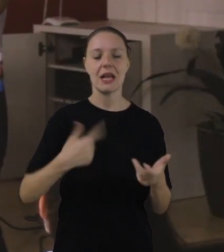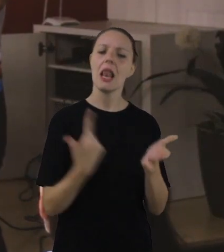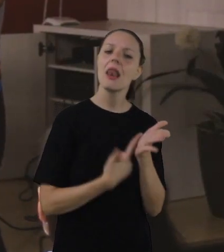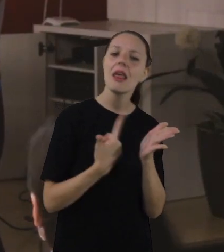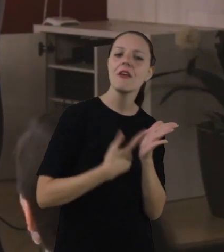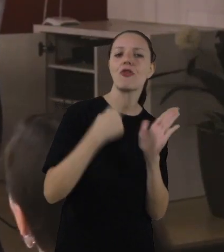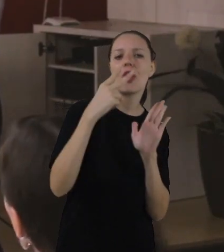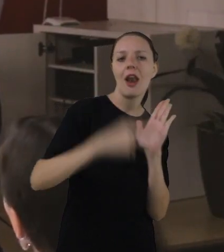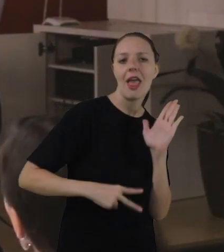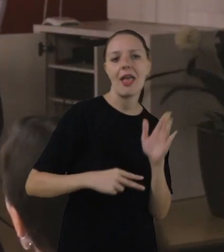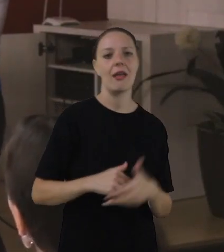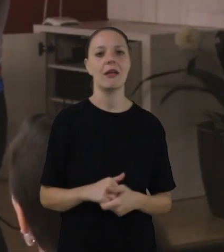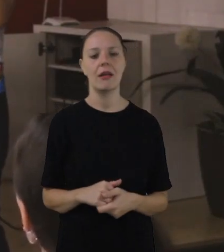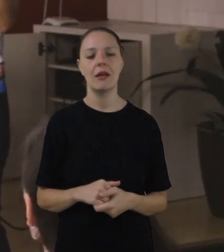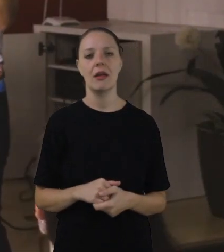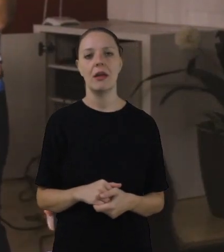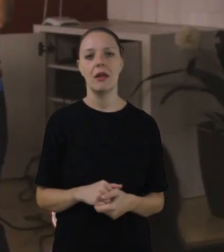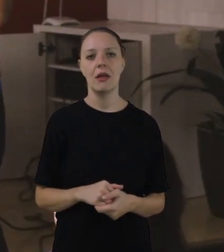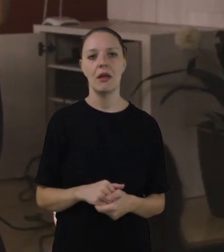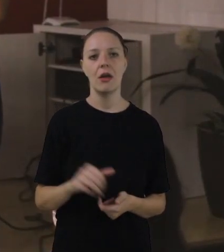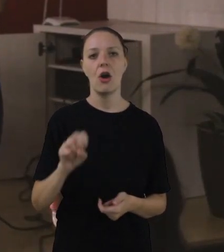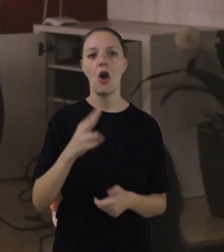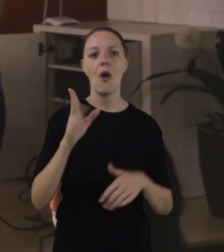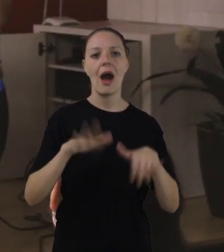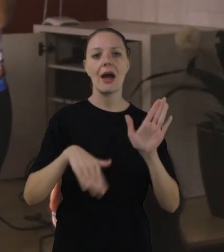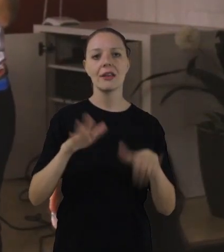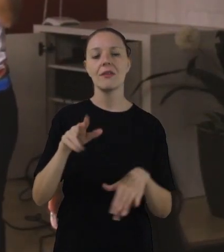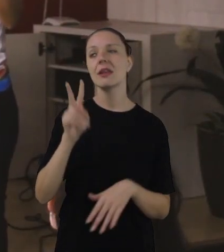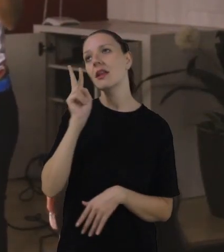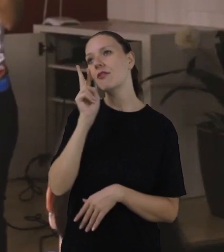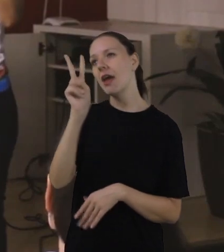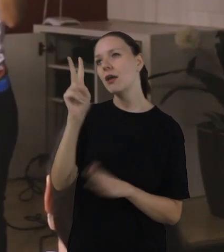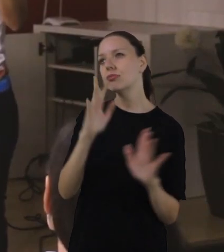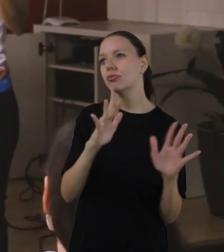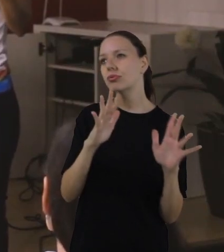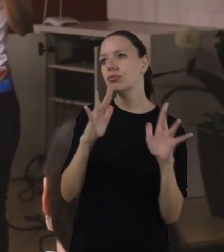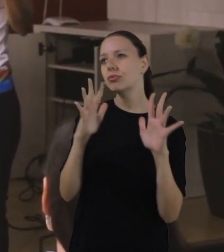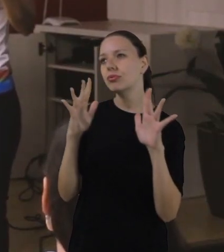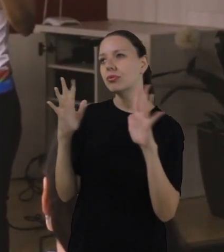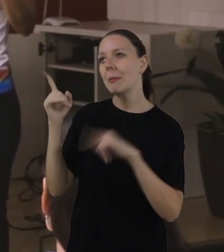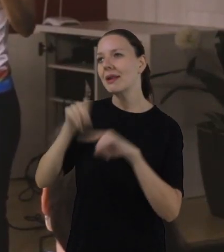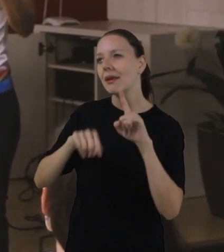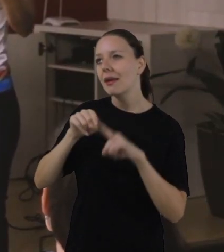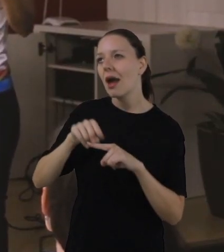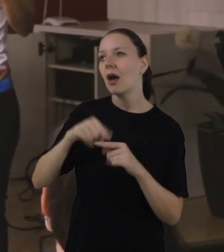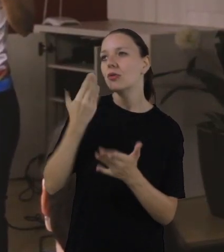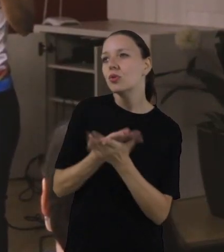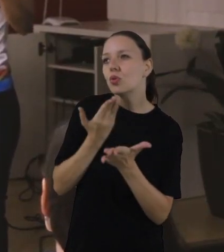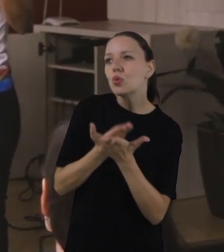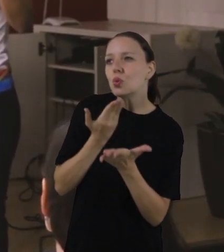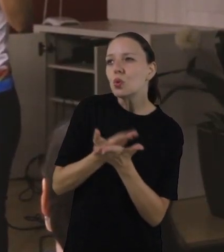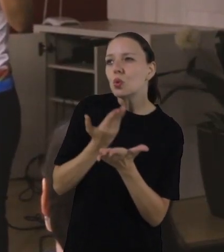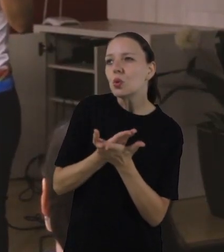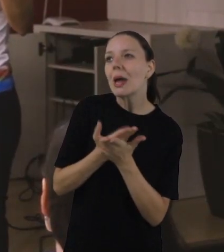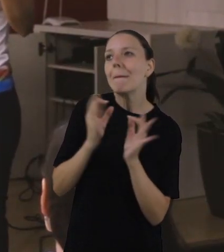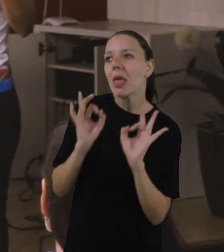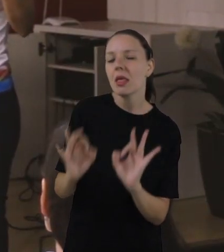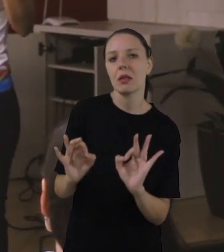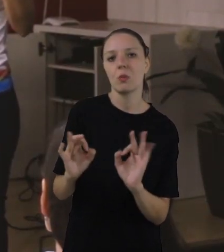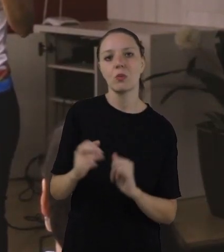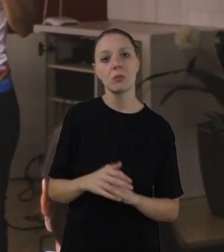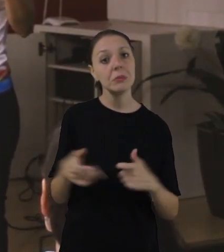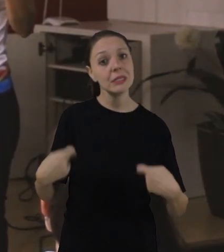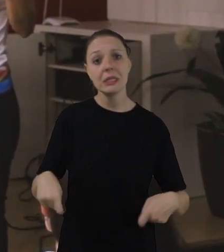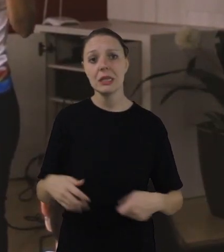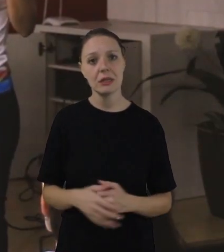livro, você vai ter que escutar, talvez, um audiovisual, hoje em dia tem, mas você vai ter que estudar. A gente vai precisar estudar. E a gente vai